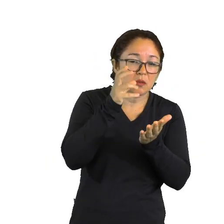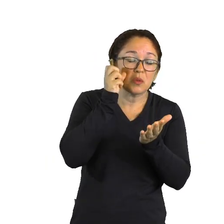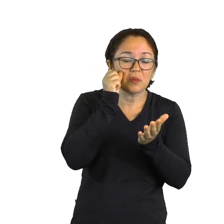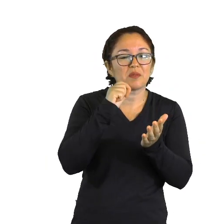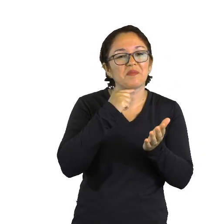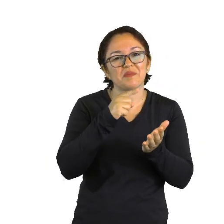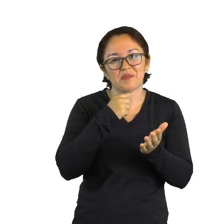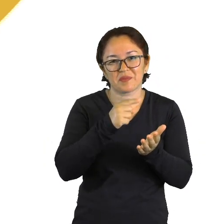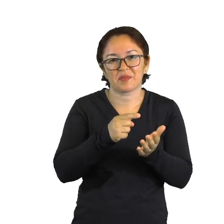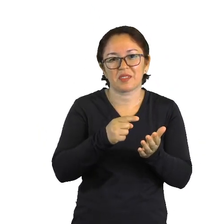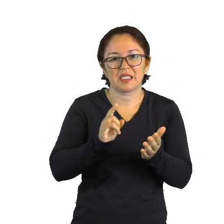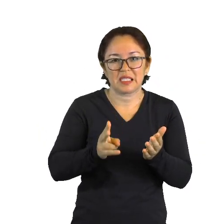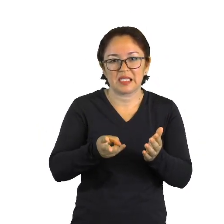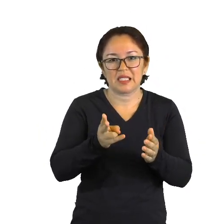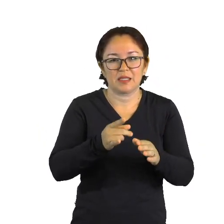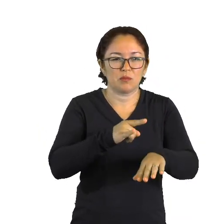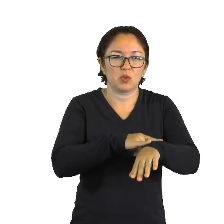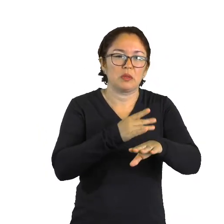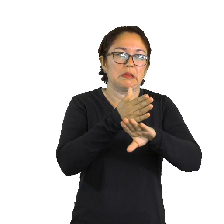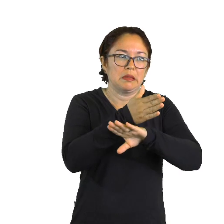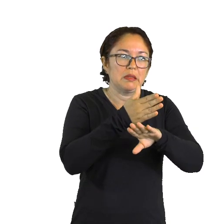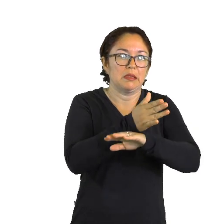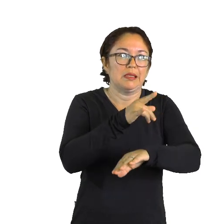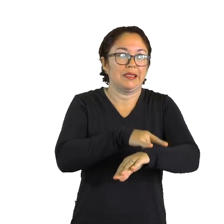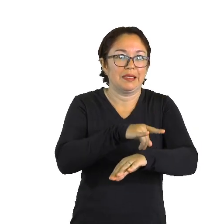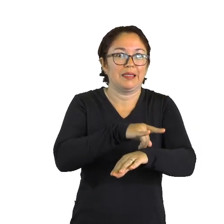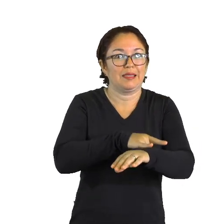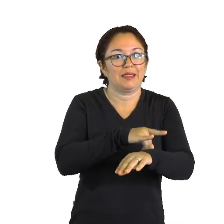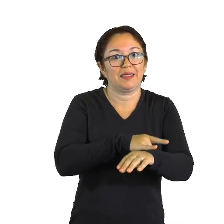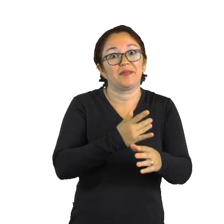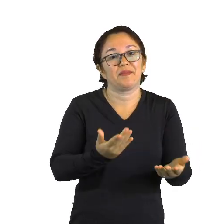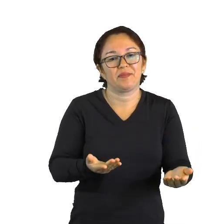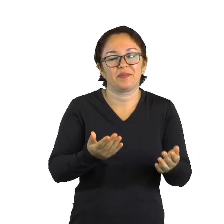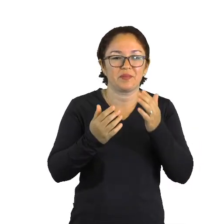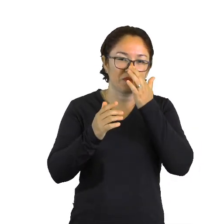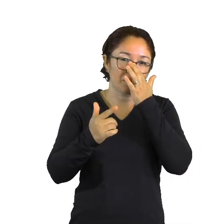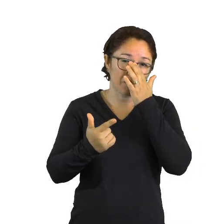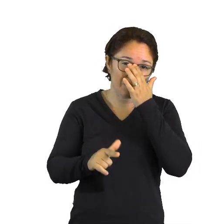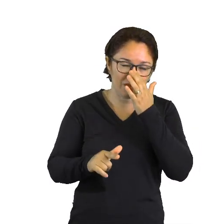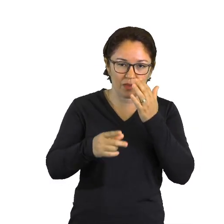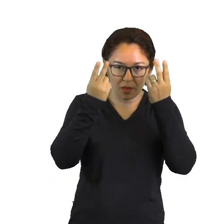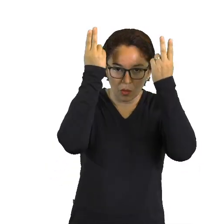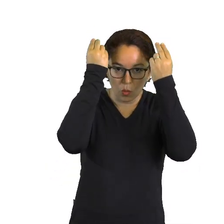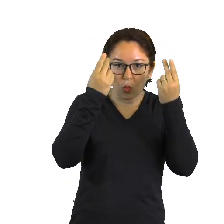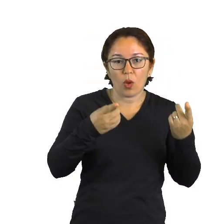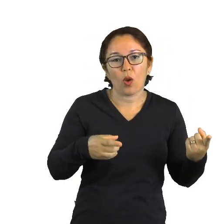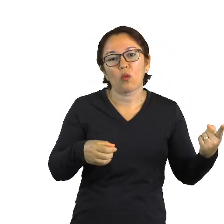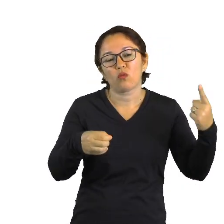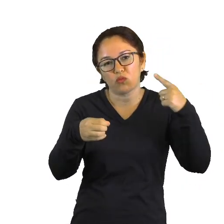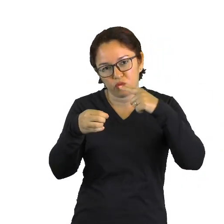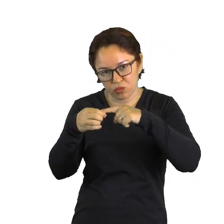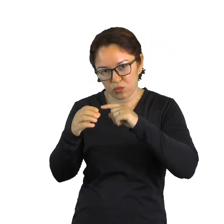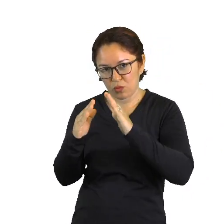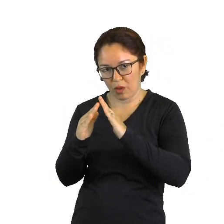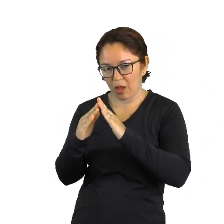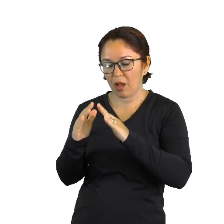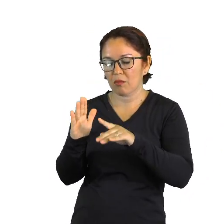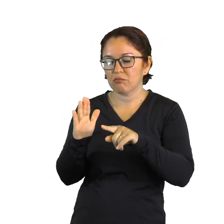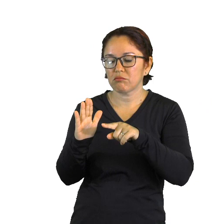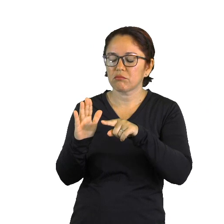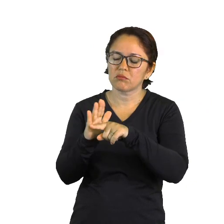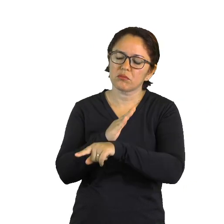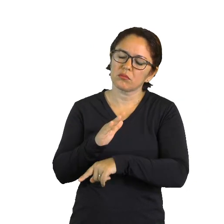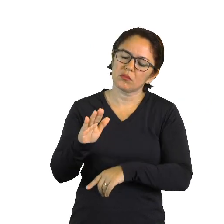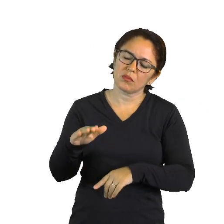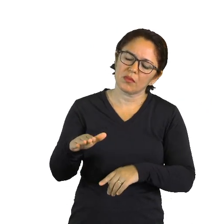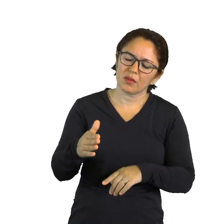nada preto. Então ele voltou novamente na casa da menina e perguntou novamente: